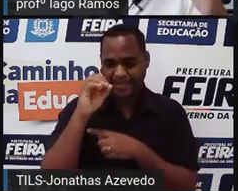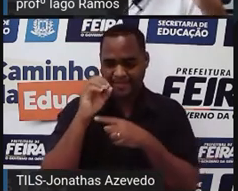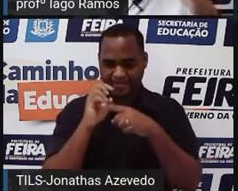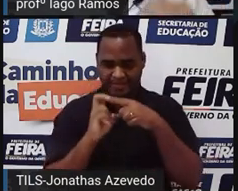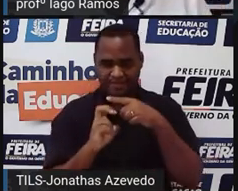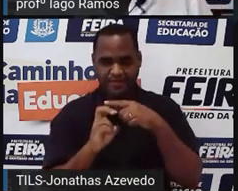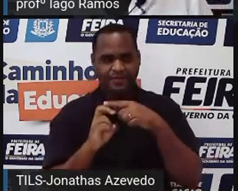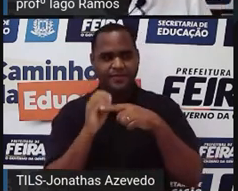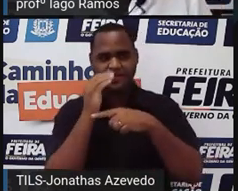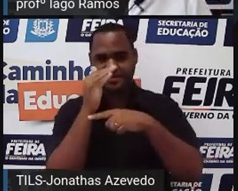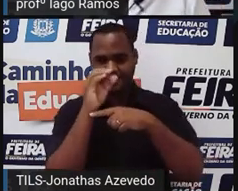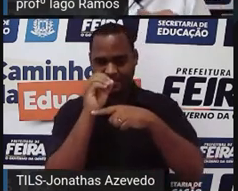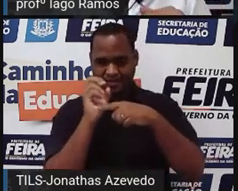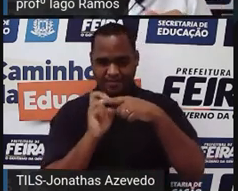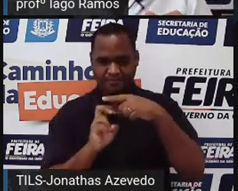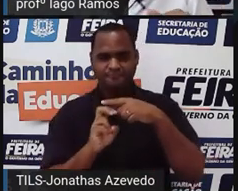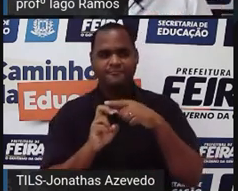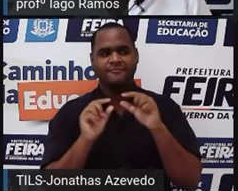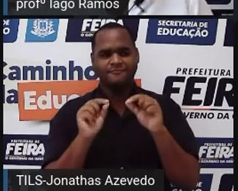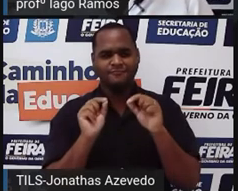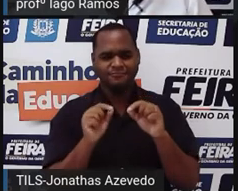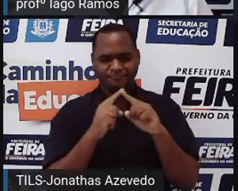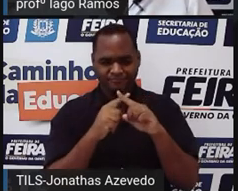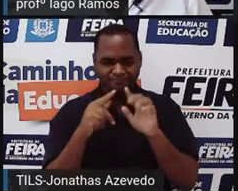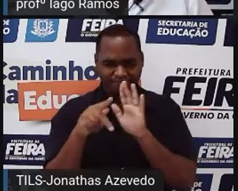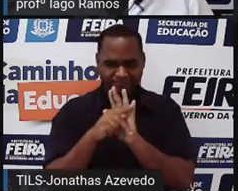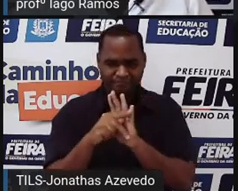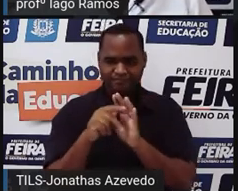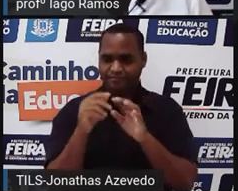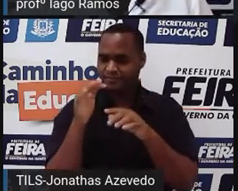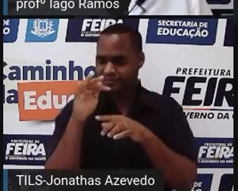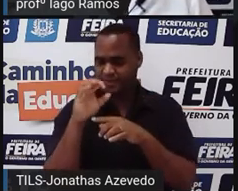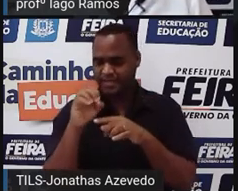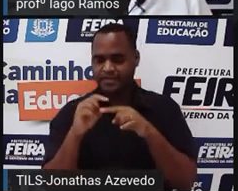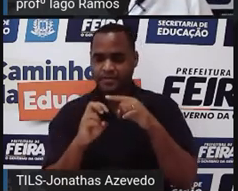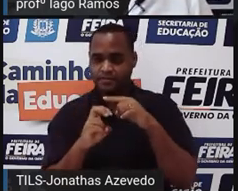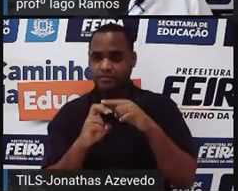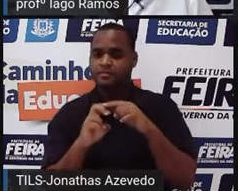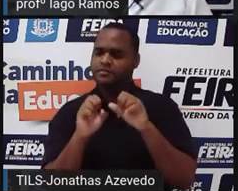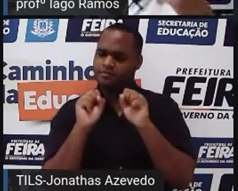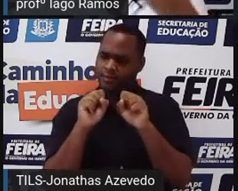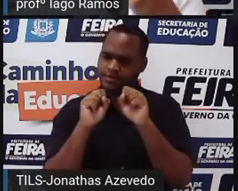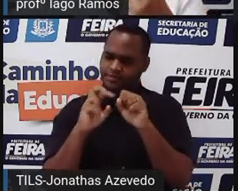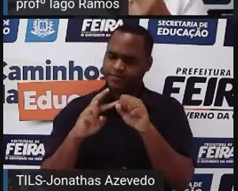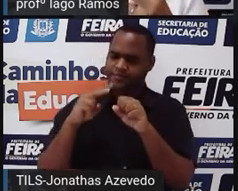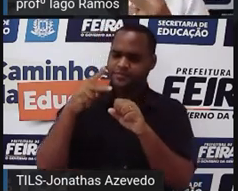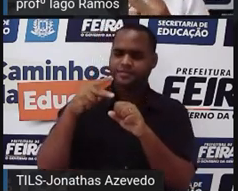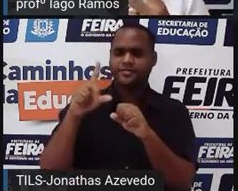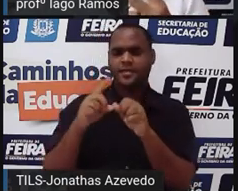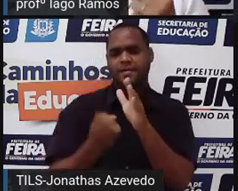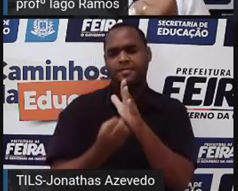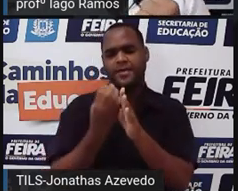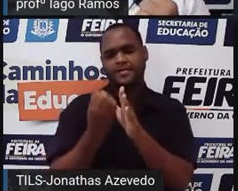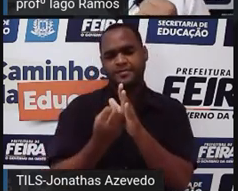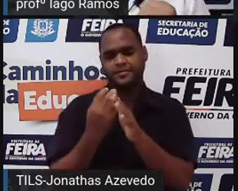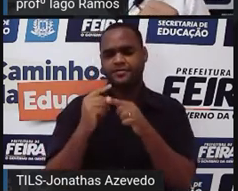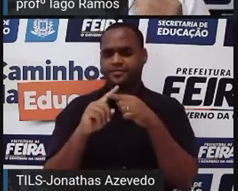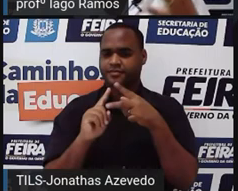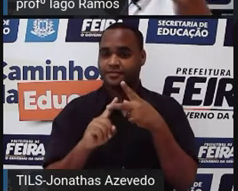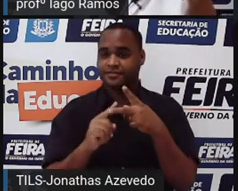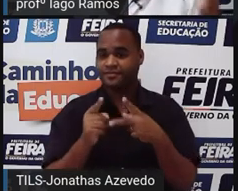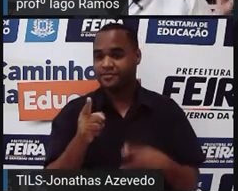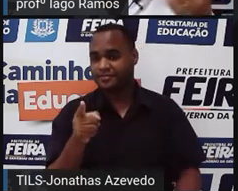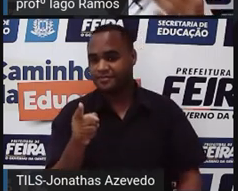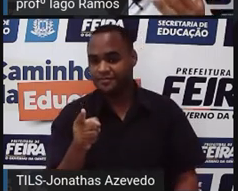fração 10 quintos vezes ela mesma, dá para escrever na forma de potência. Está aparecendo duas vezes. Então, a gente escreve assim,